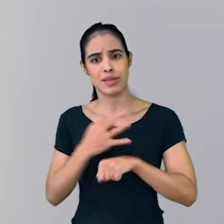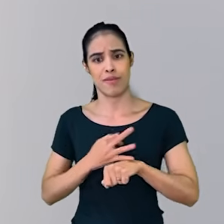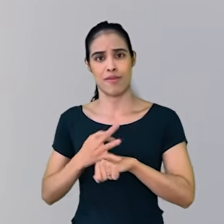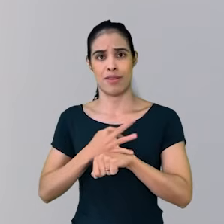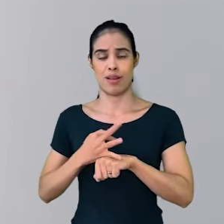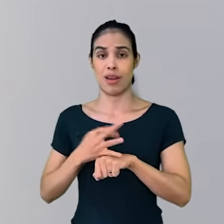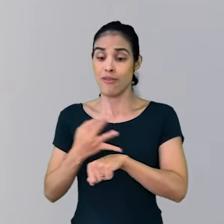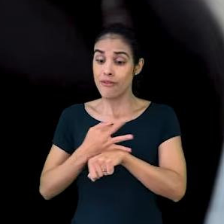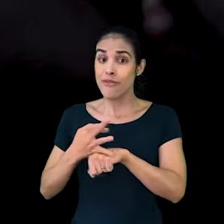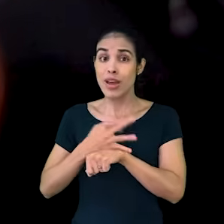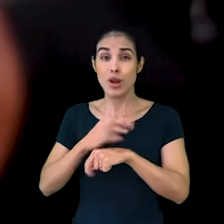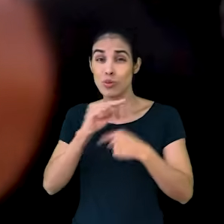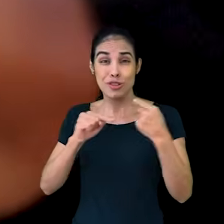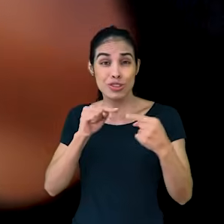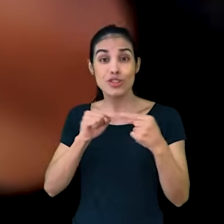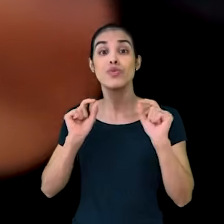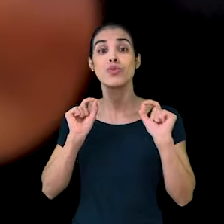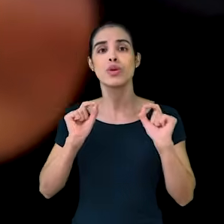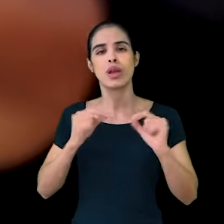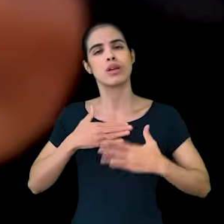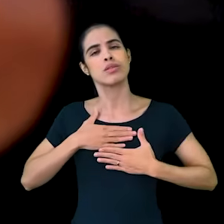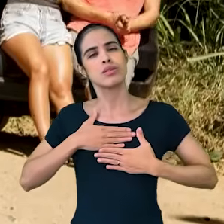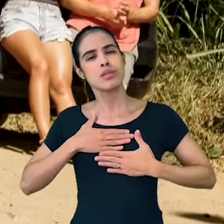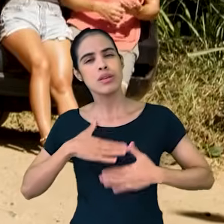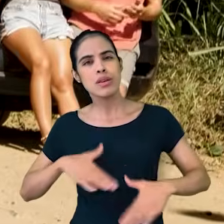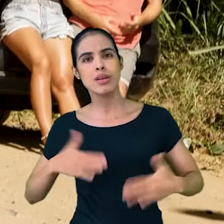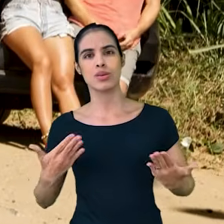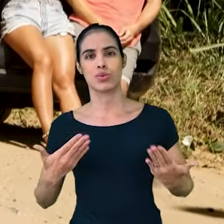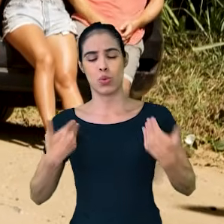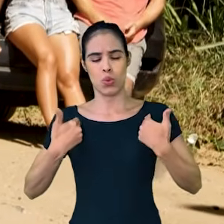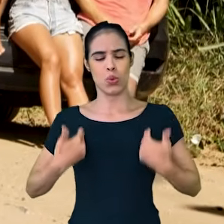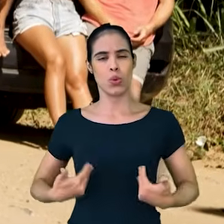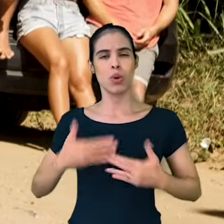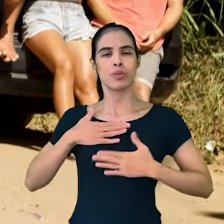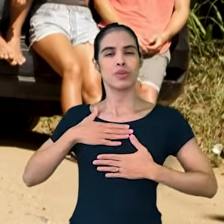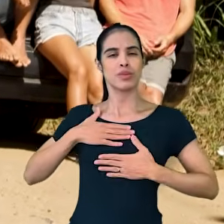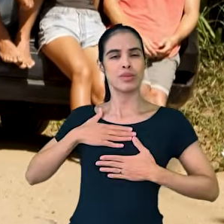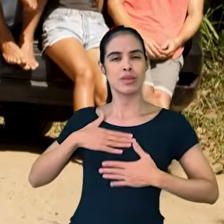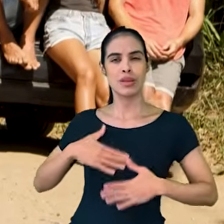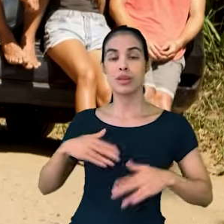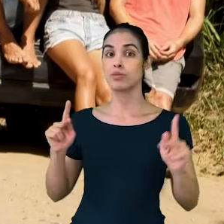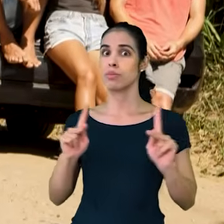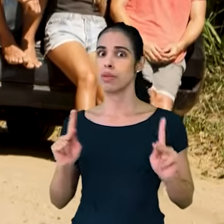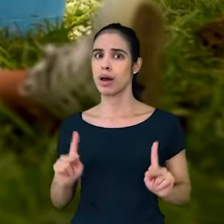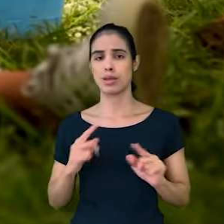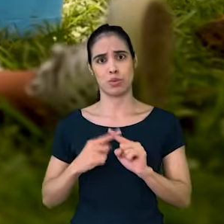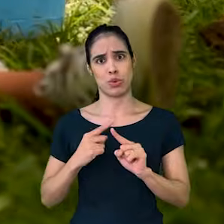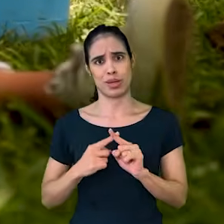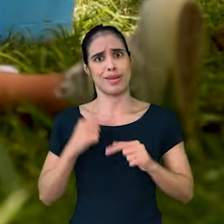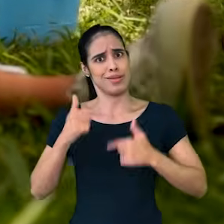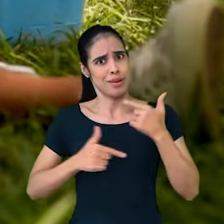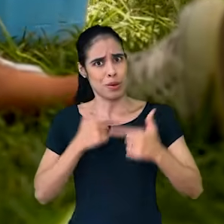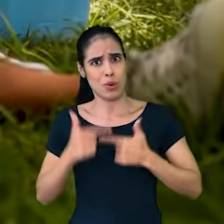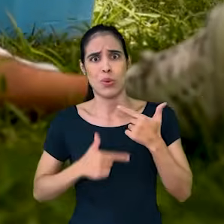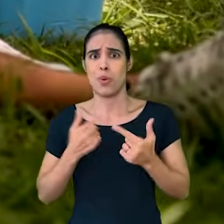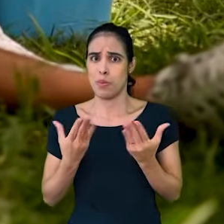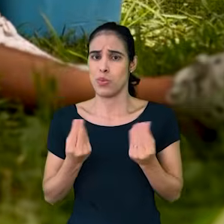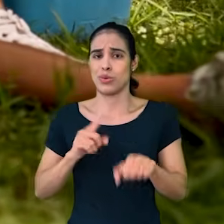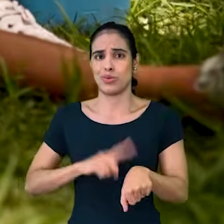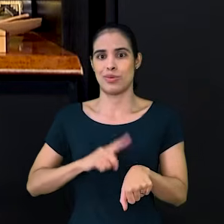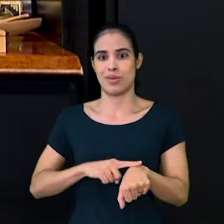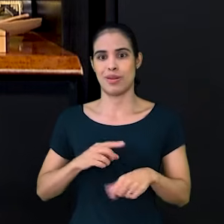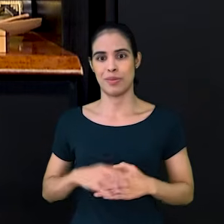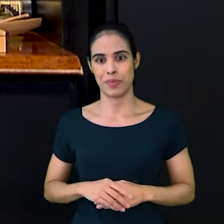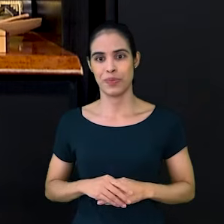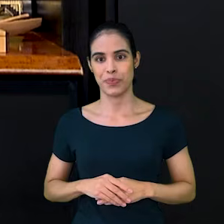e a premissa das férias é descanso. Né? Descanso é trazer para o corpo o descanso que ele é necessário porque teve uma grande jornada de